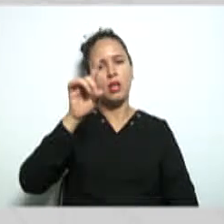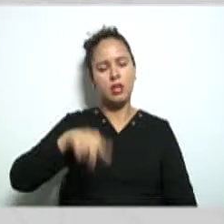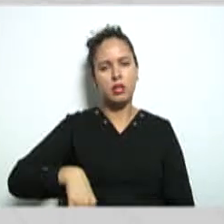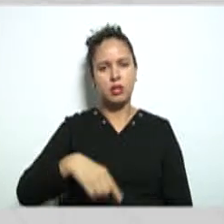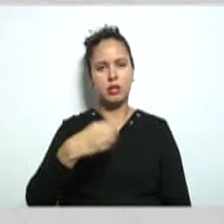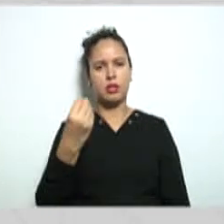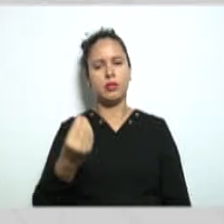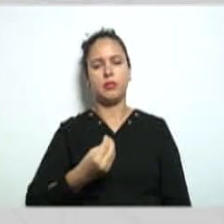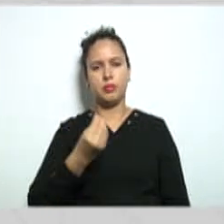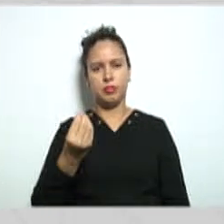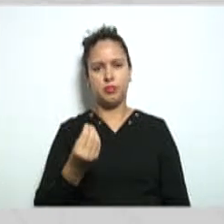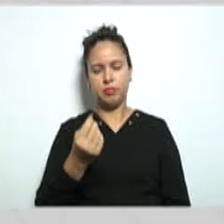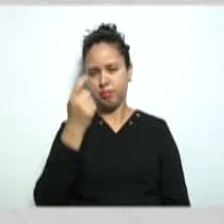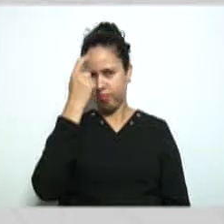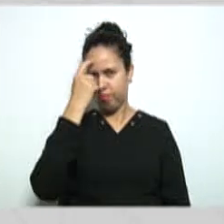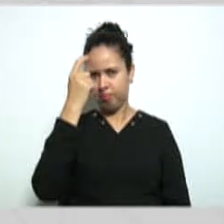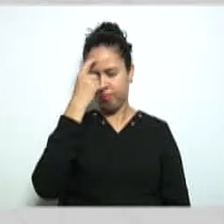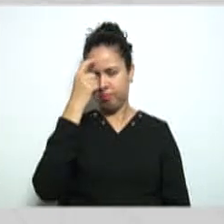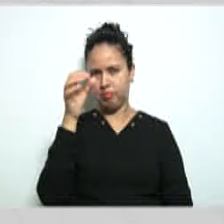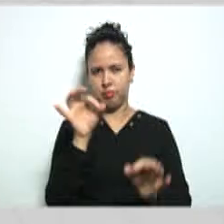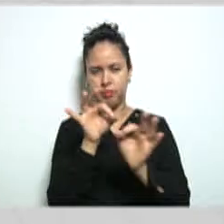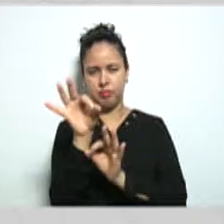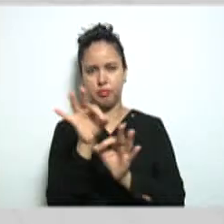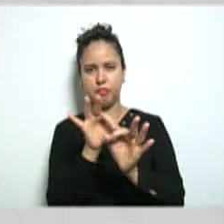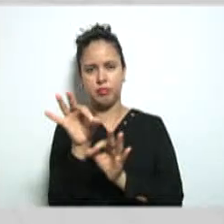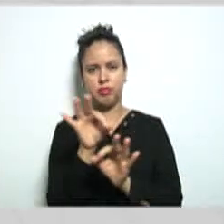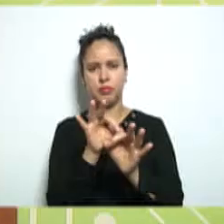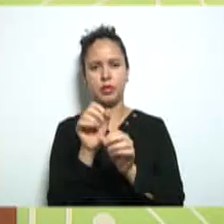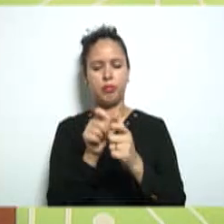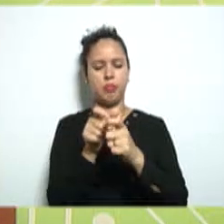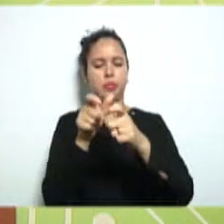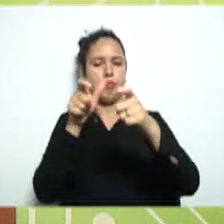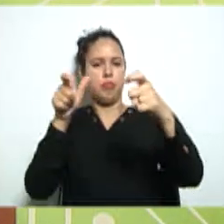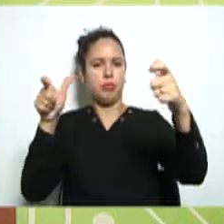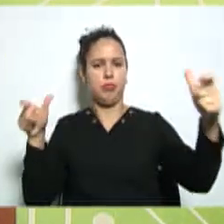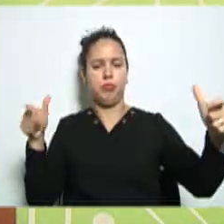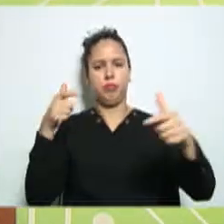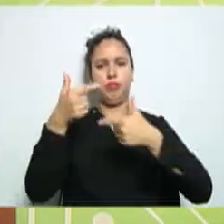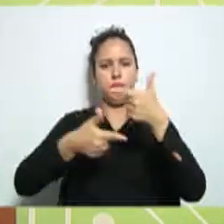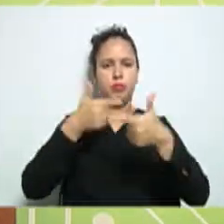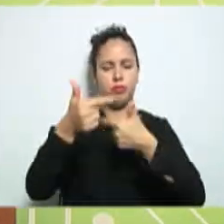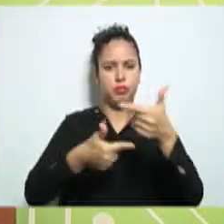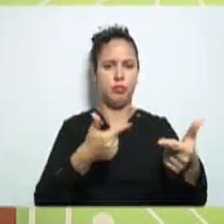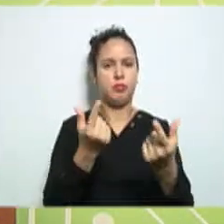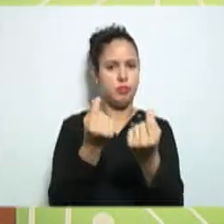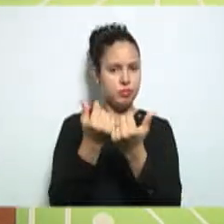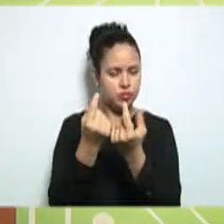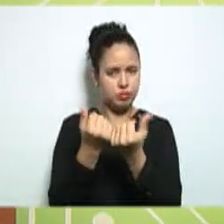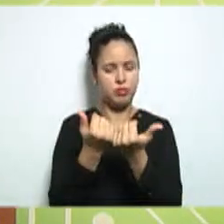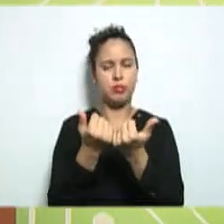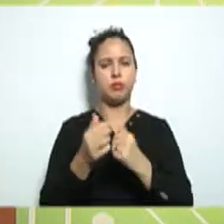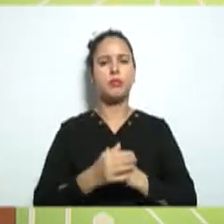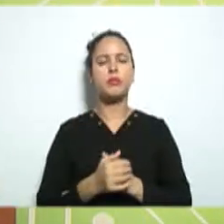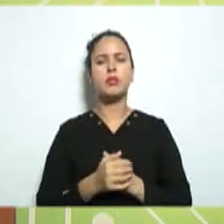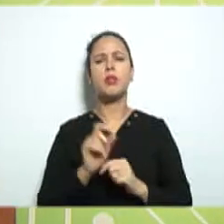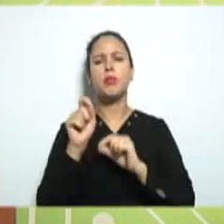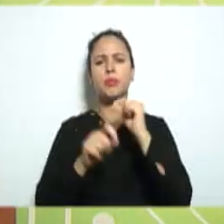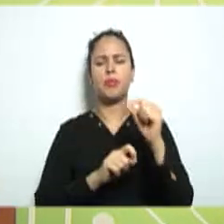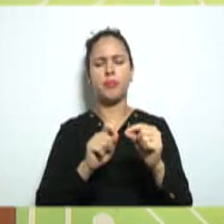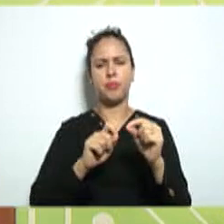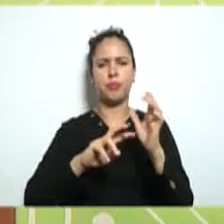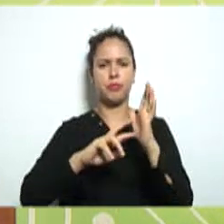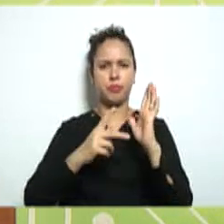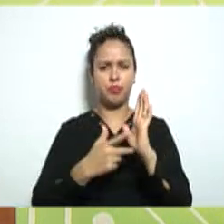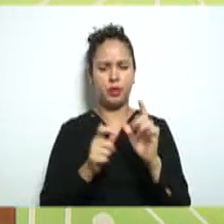formas que foram pensadas para aumentar a produtividade. Professora, o que é aumentar a